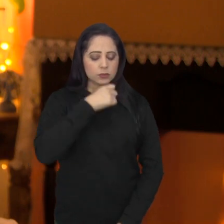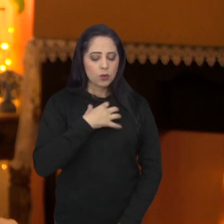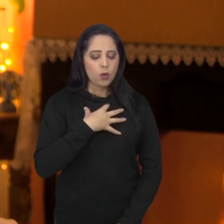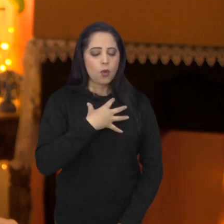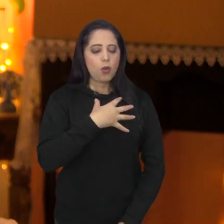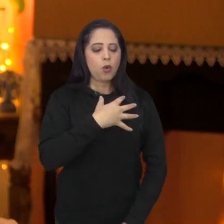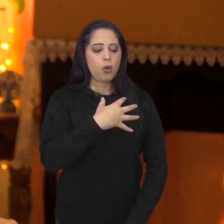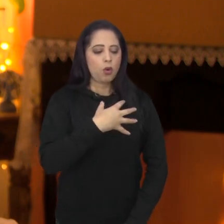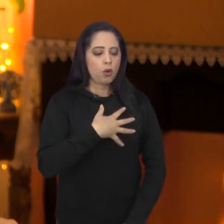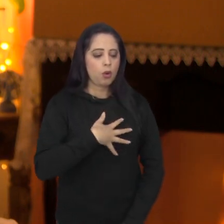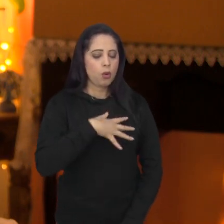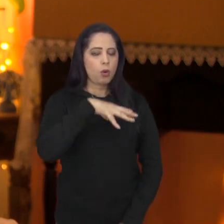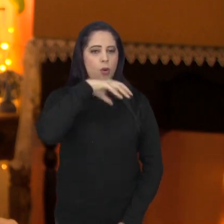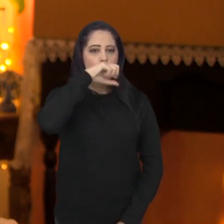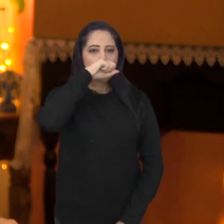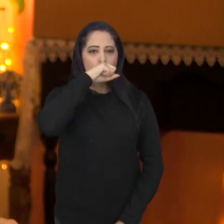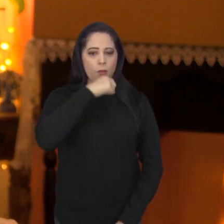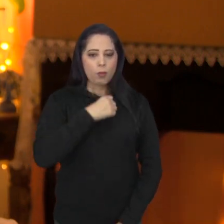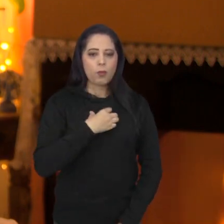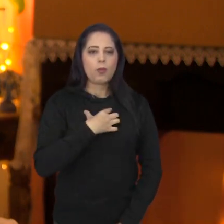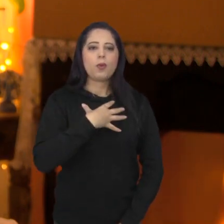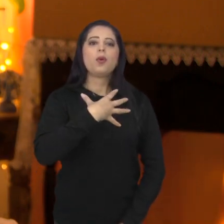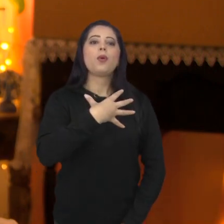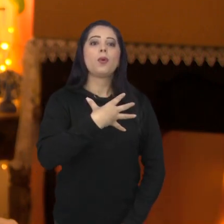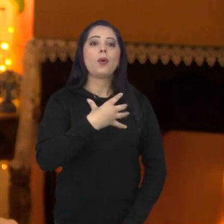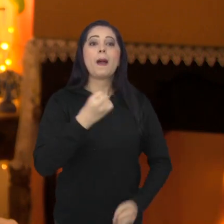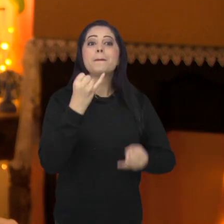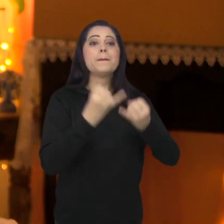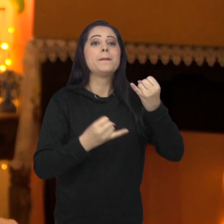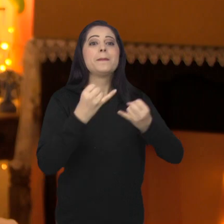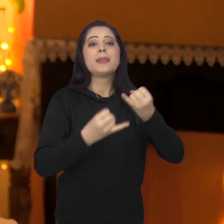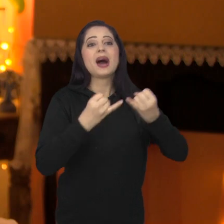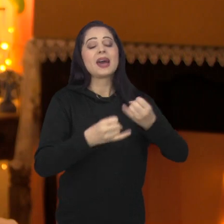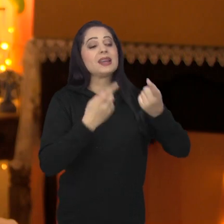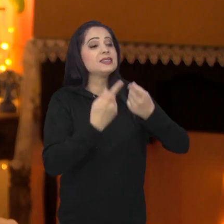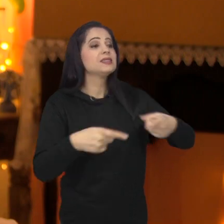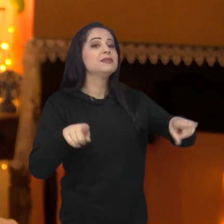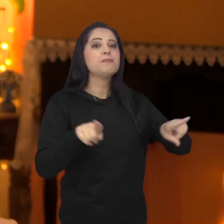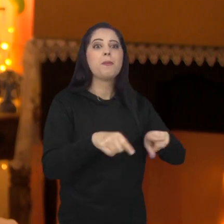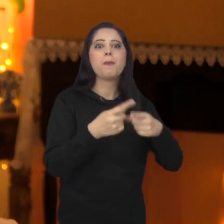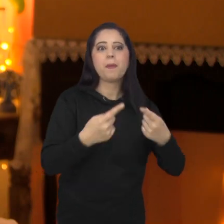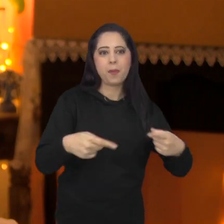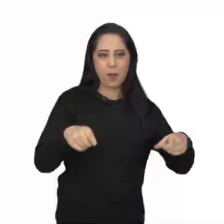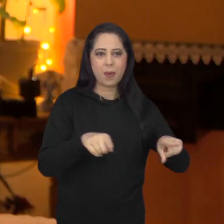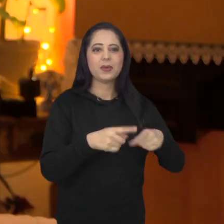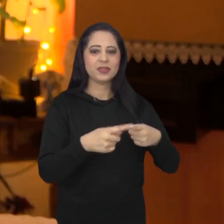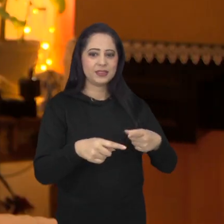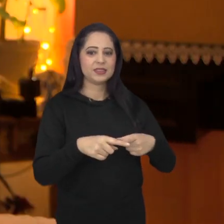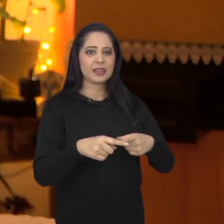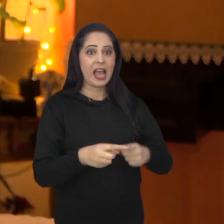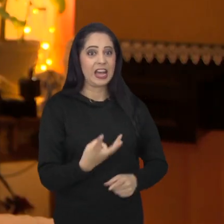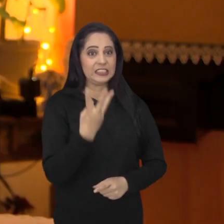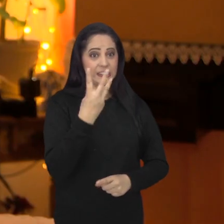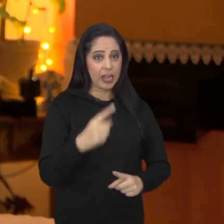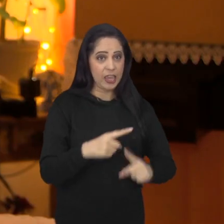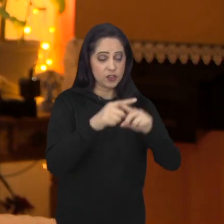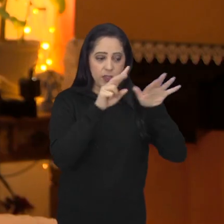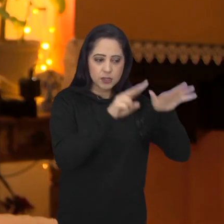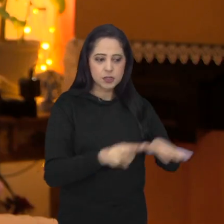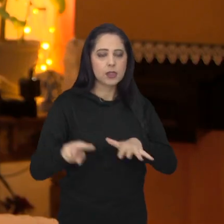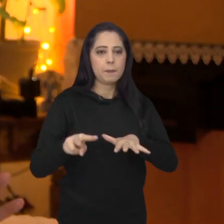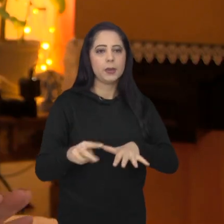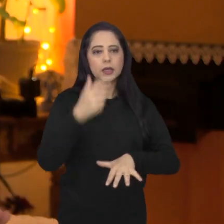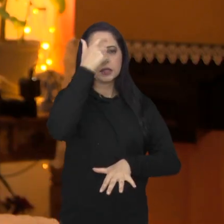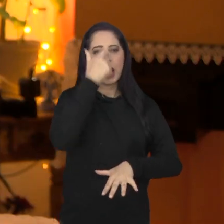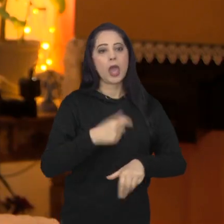da respiração, ele quase que é uma melodia para essa meditação também. Pelo menos 3 vezes por semana